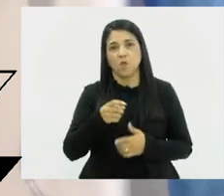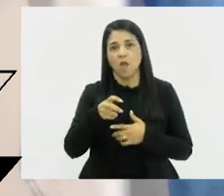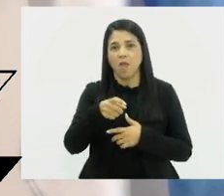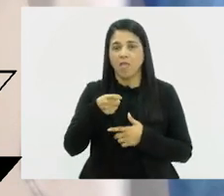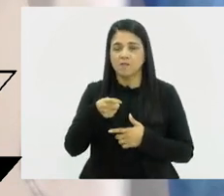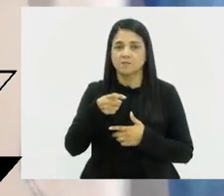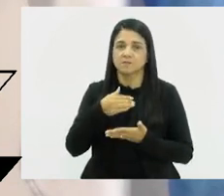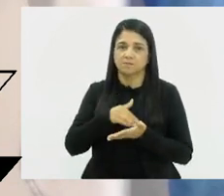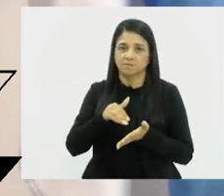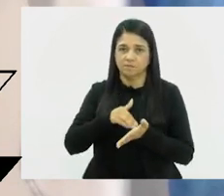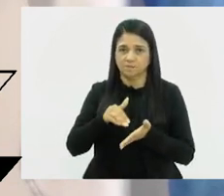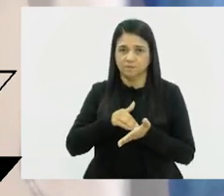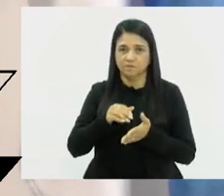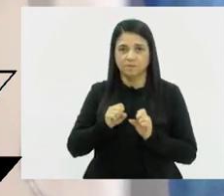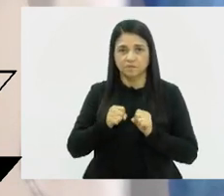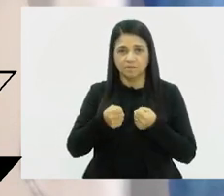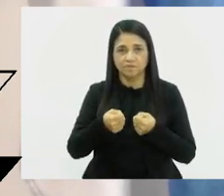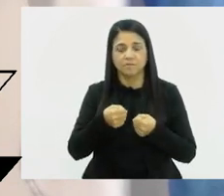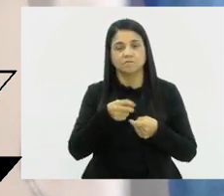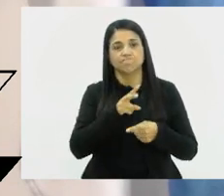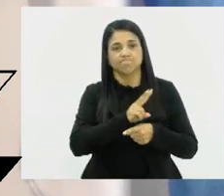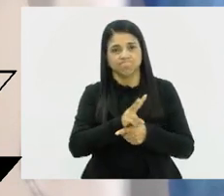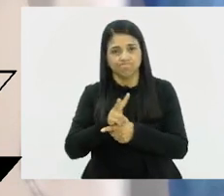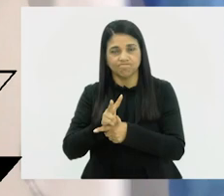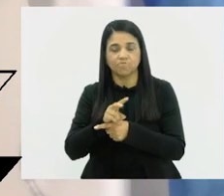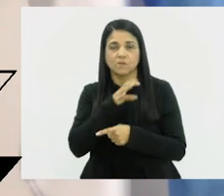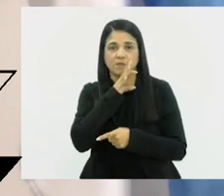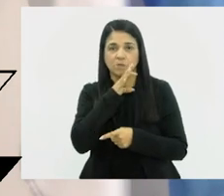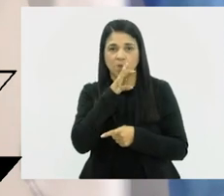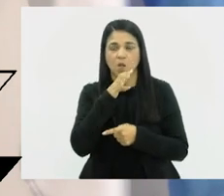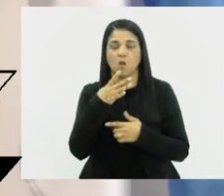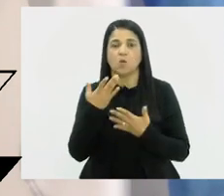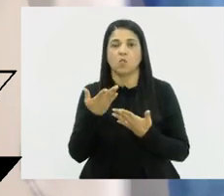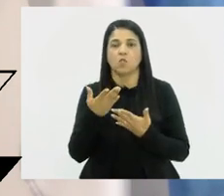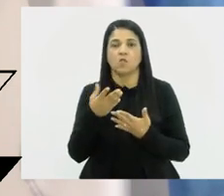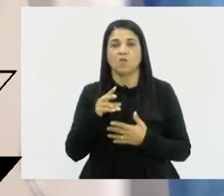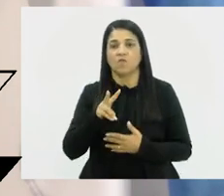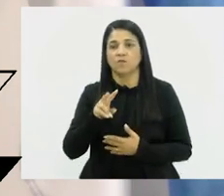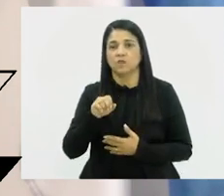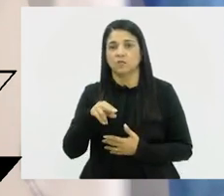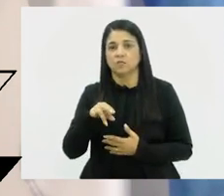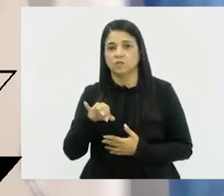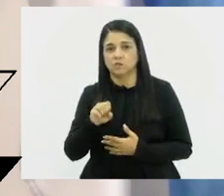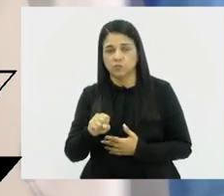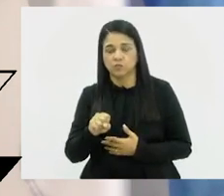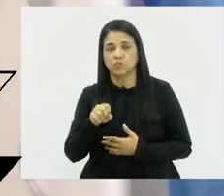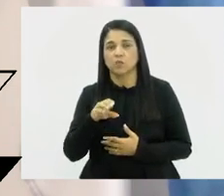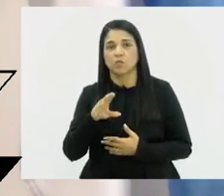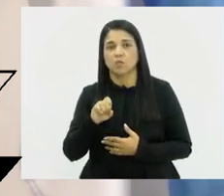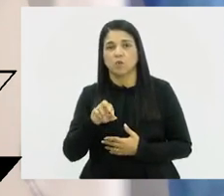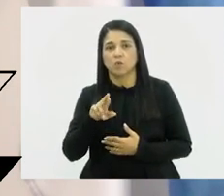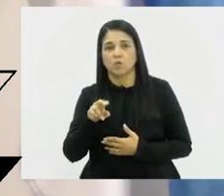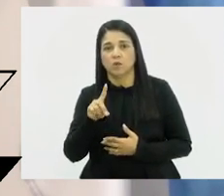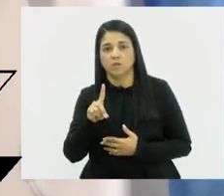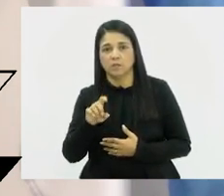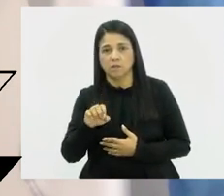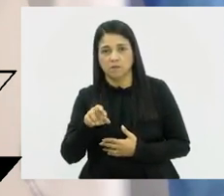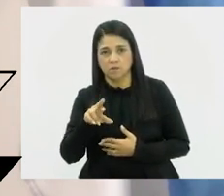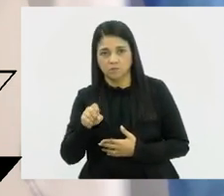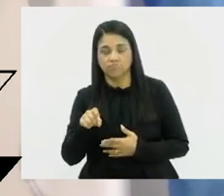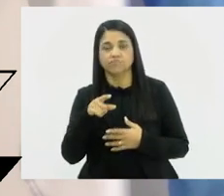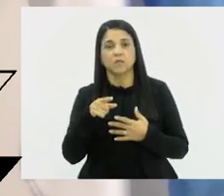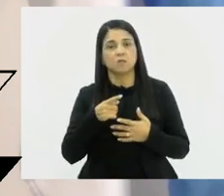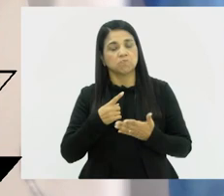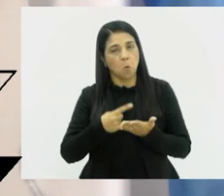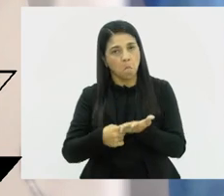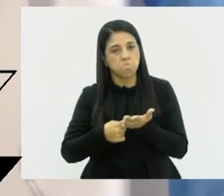ex-secretário de Defesa e Proteção Animal da cidade do Rio de Janeiro, Vinícius Cordeiro, sempre comprometido com a causa, a quem eu saúdo